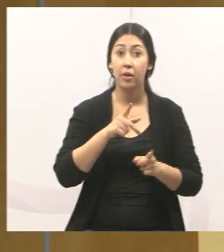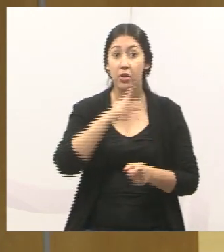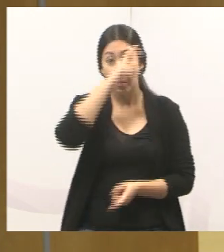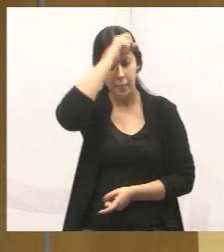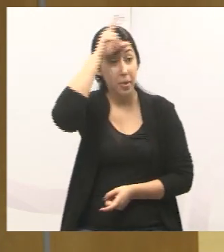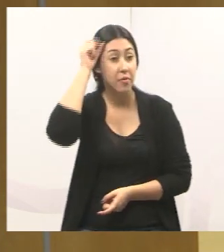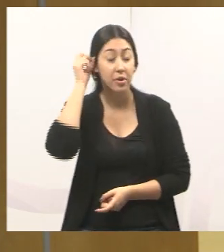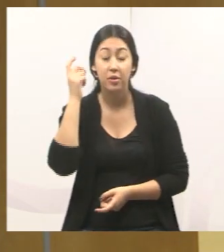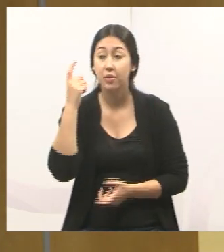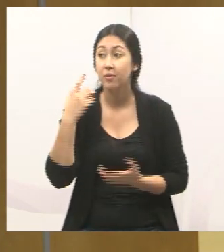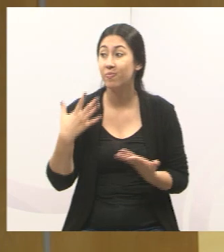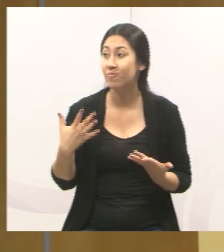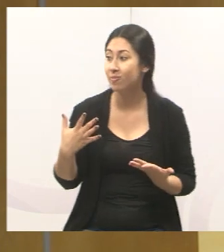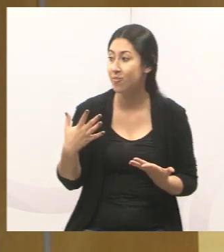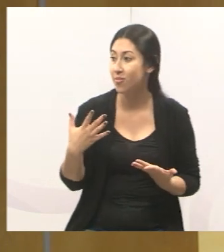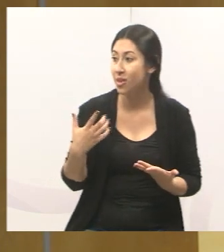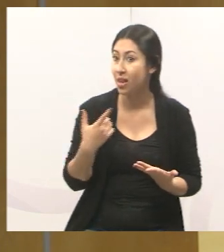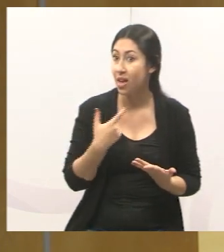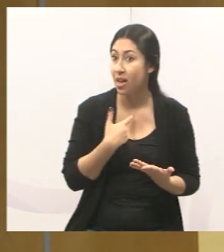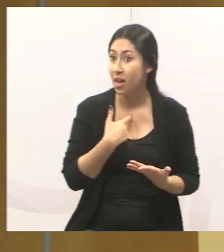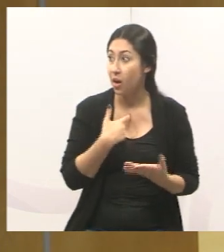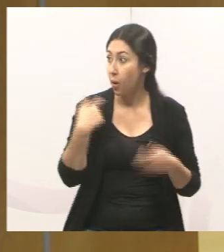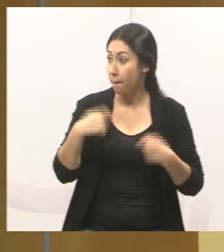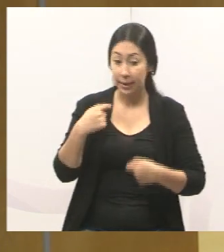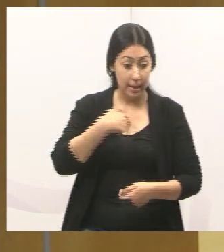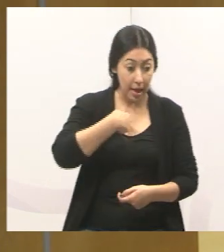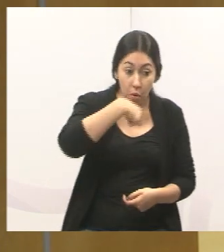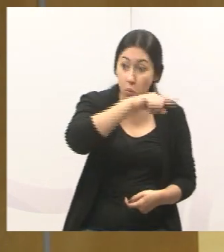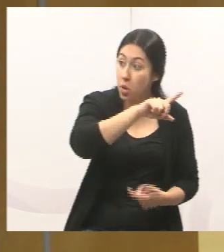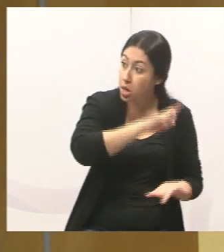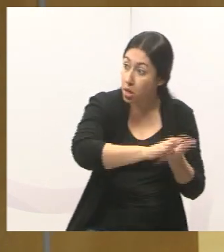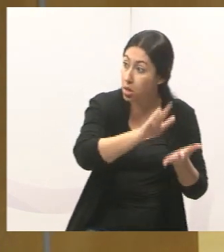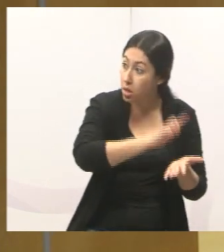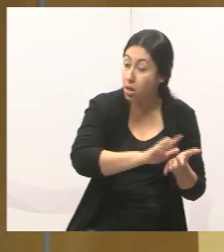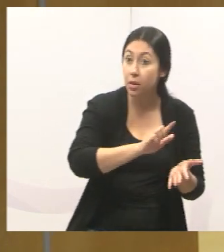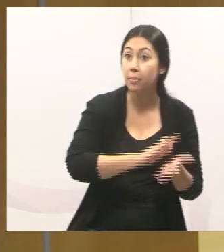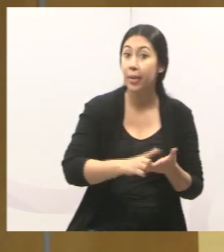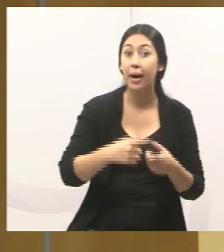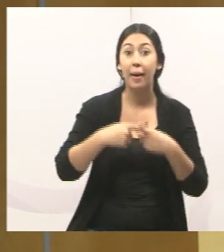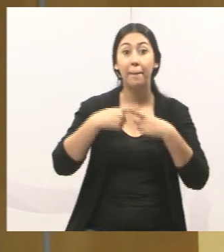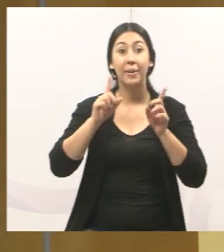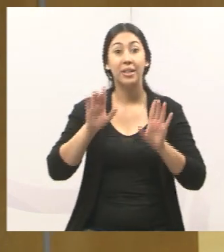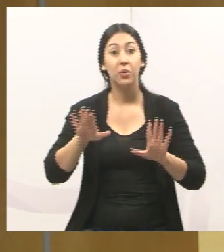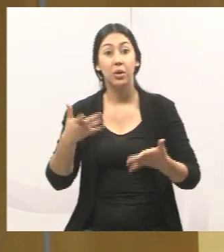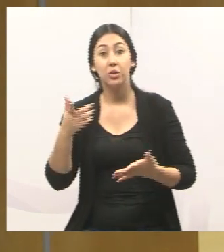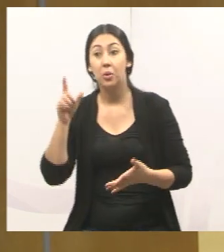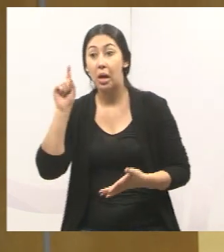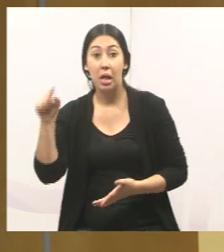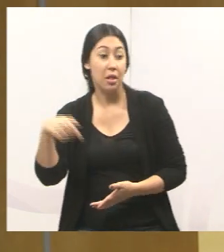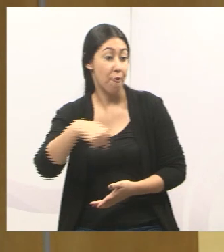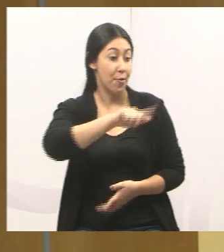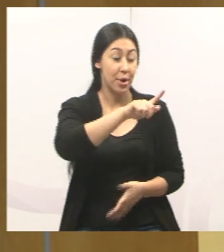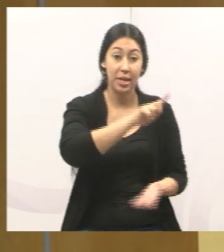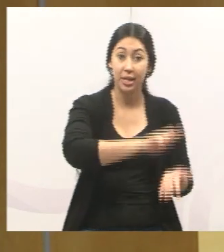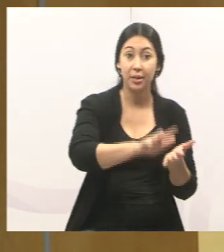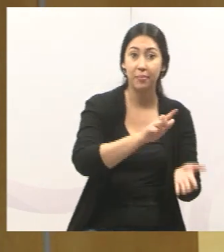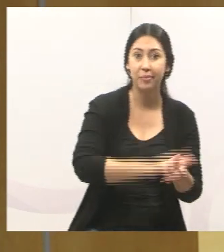não tenho outra saída a não ser ir lá e limpar essa valeta. E por causa dele ter feito isso, ele recebeu aí